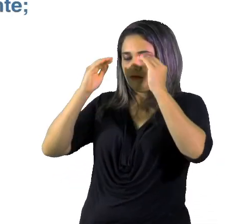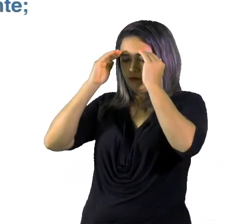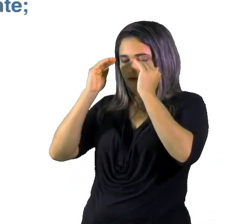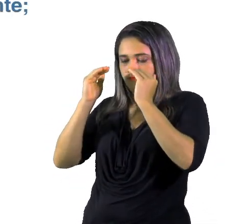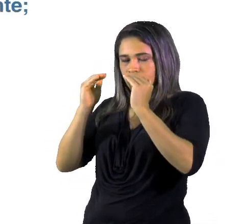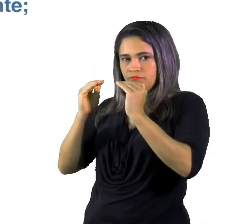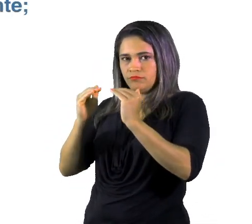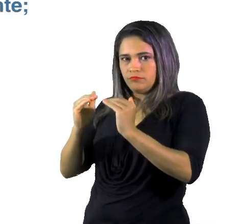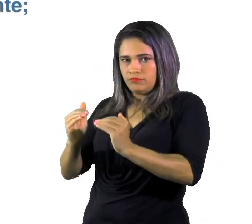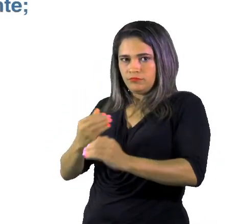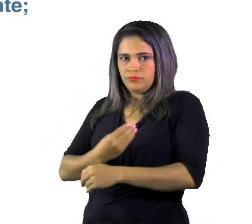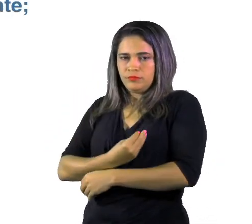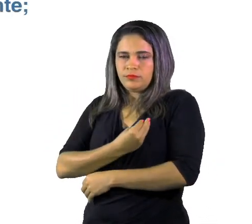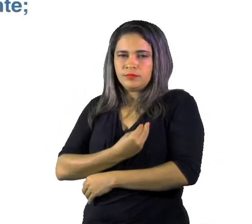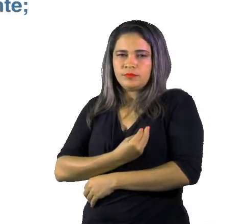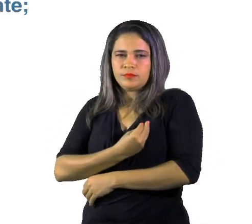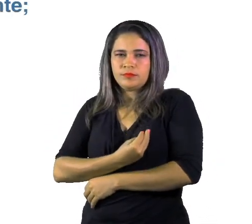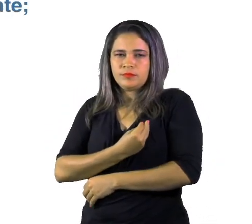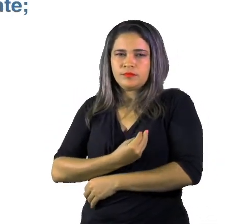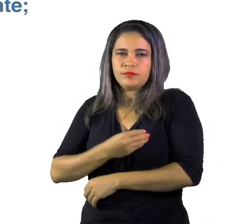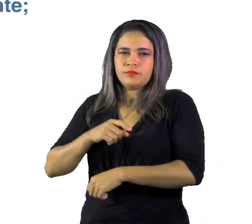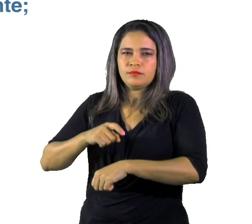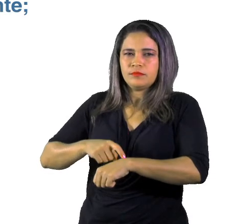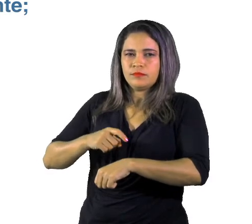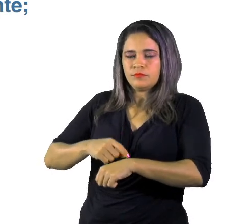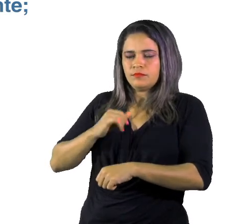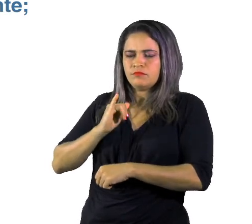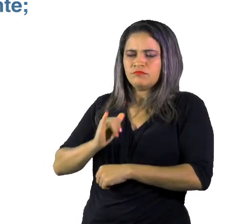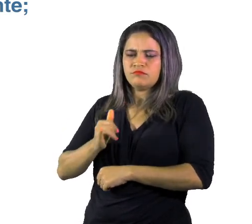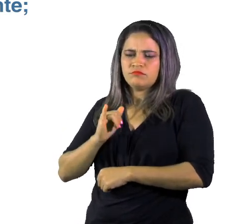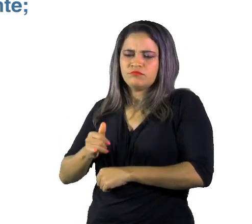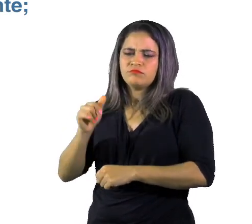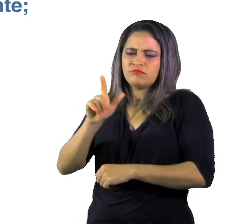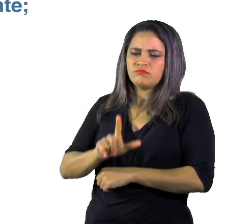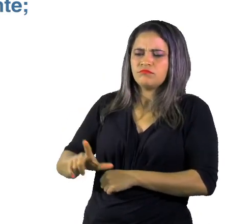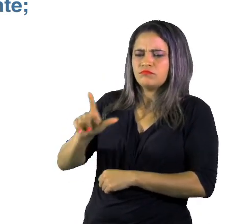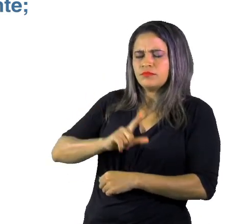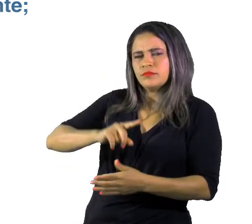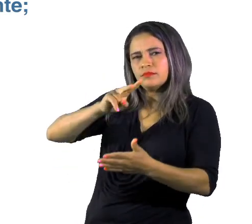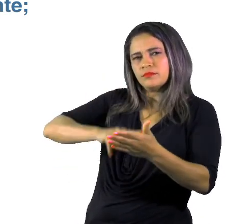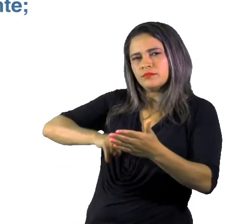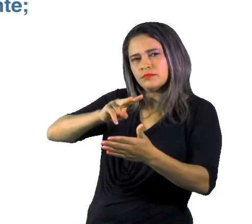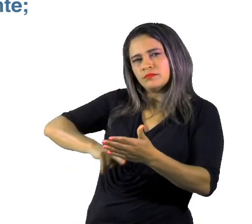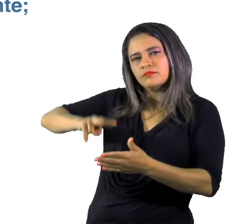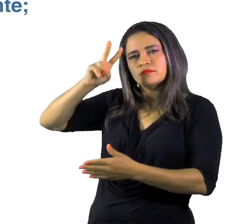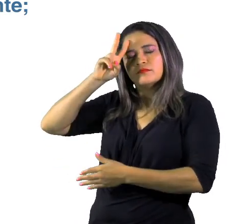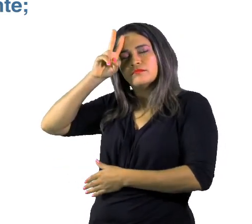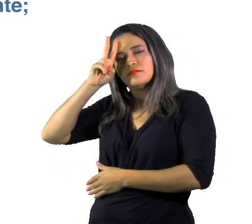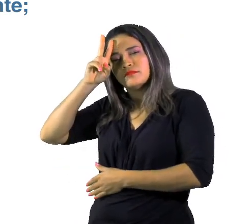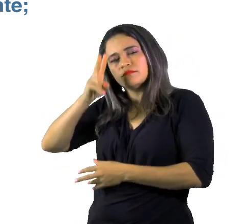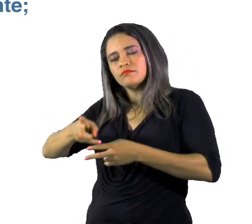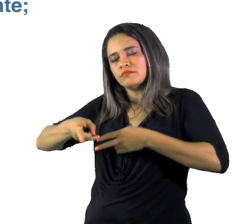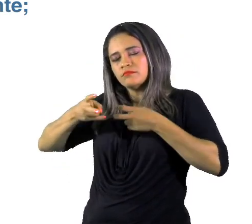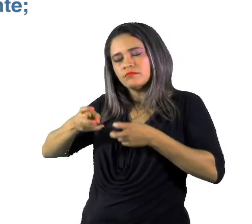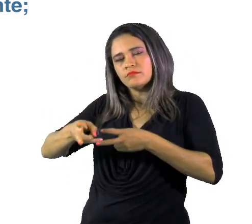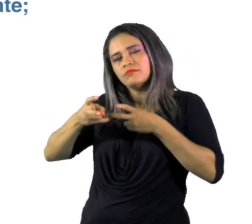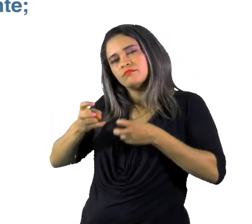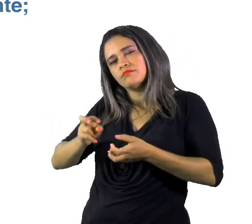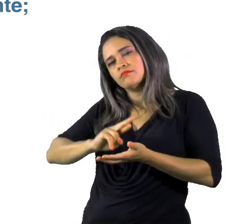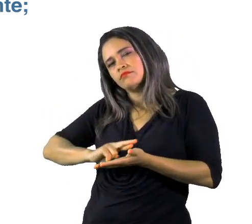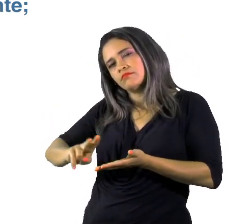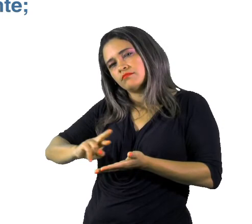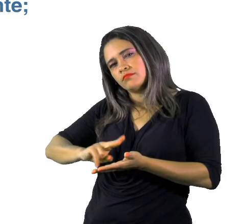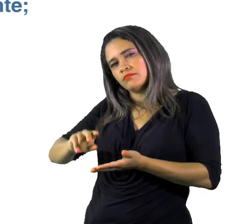concentração, vivências com momentos de narração literária, com a leitura ou a contação da história, percepção dos diferentes